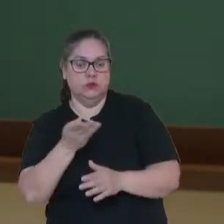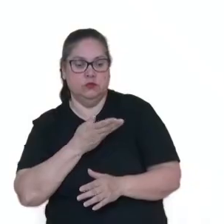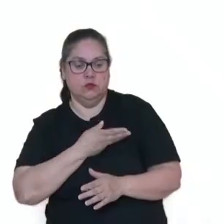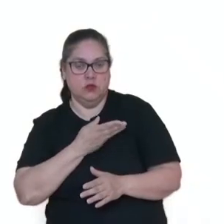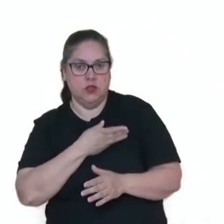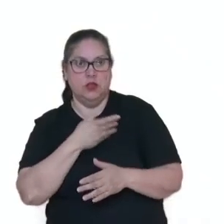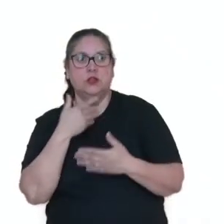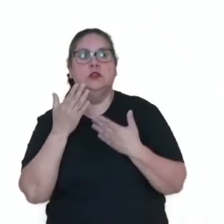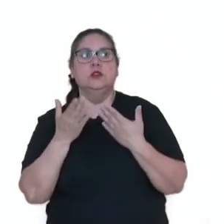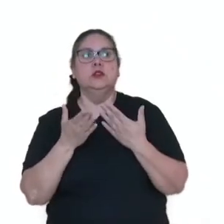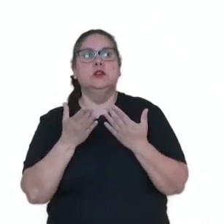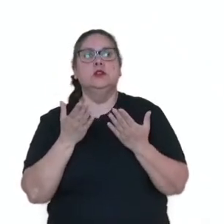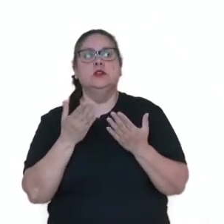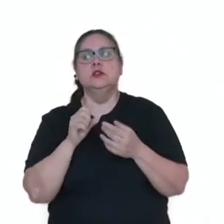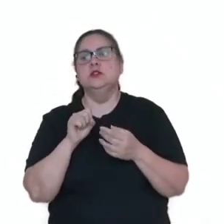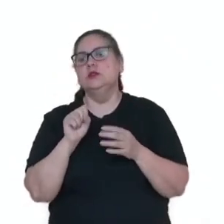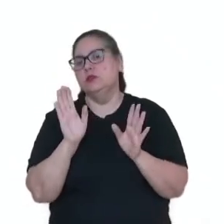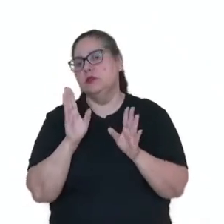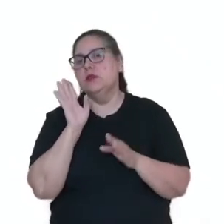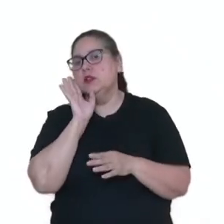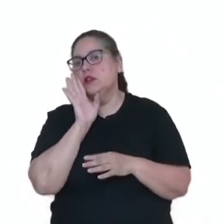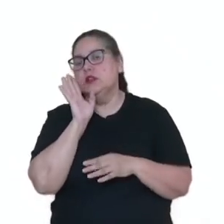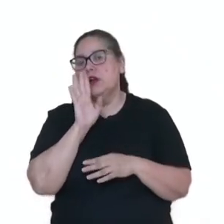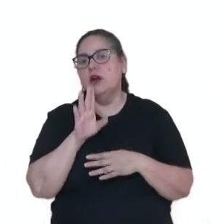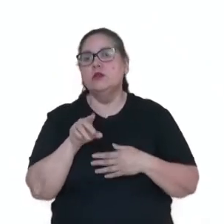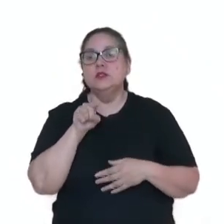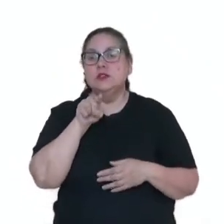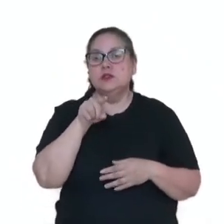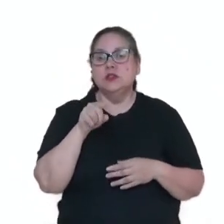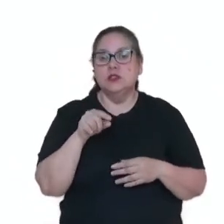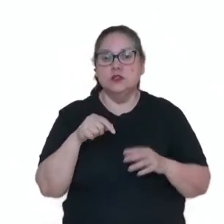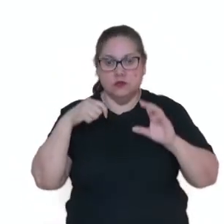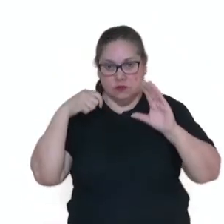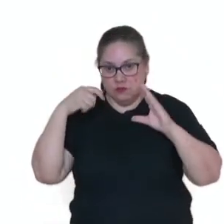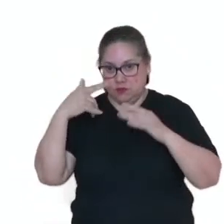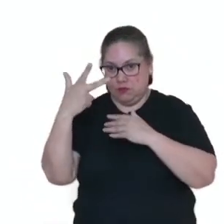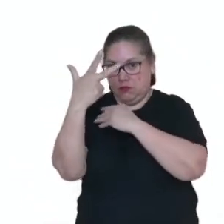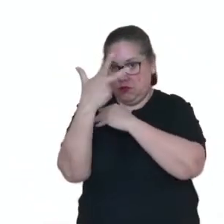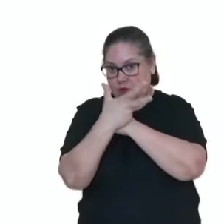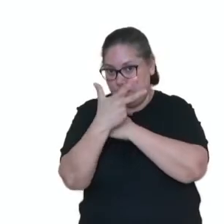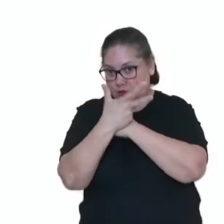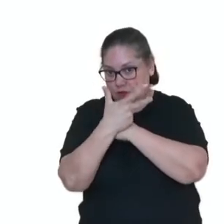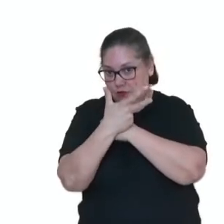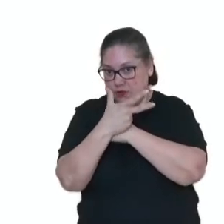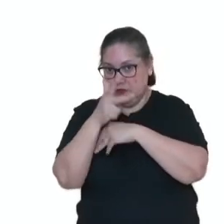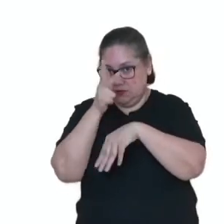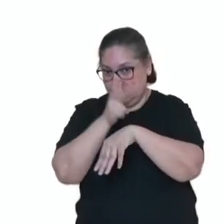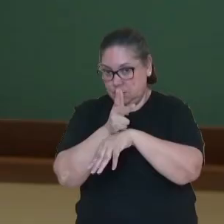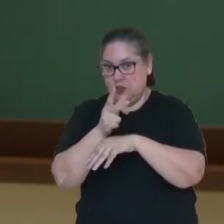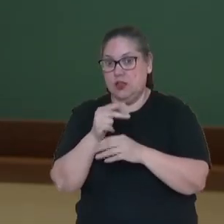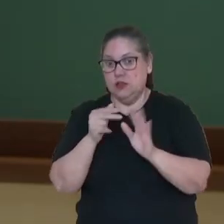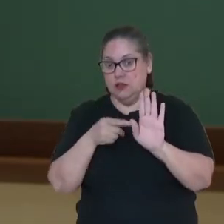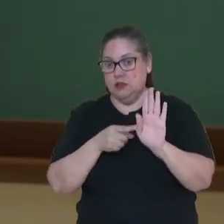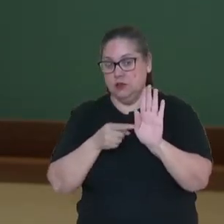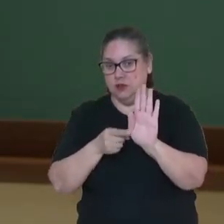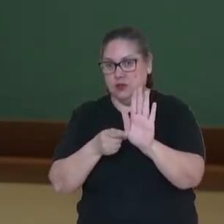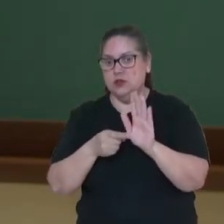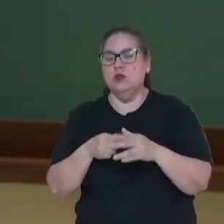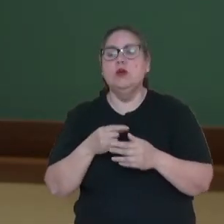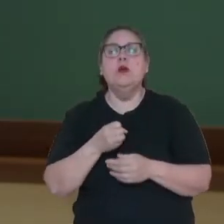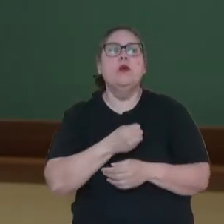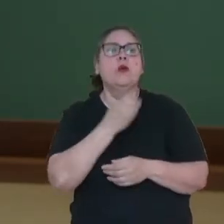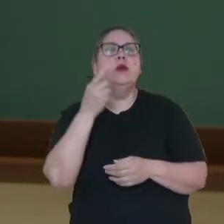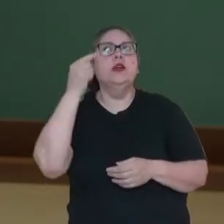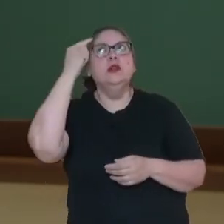colegas, né? E seria bem legal se vocês gravassem um vídeo dessa apresentação. Então, olha só, qual